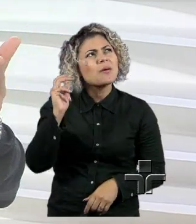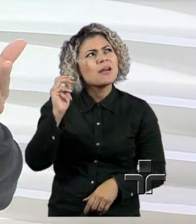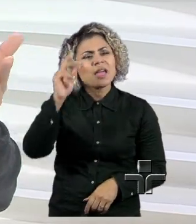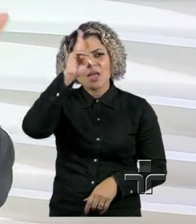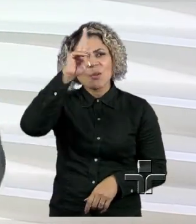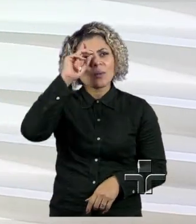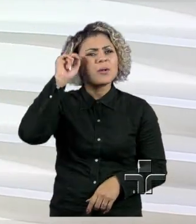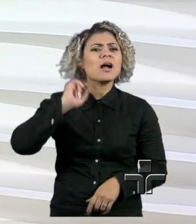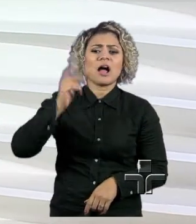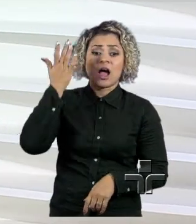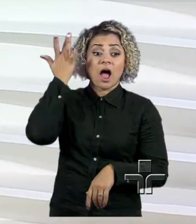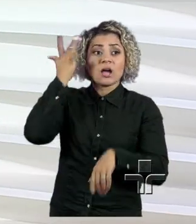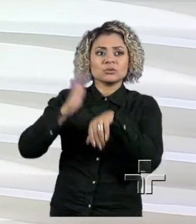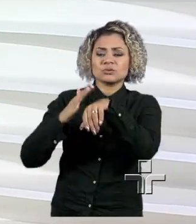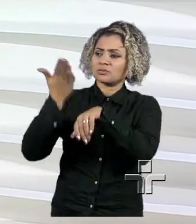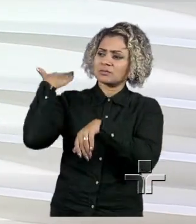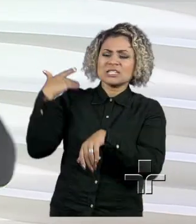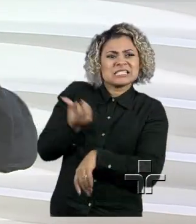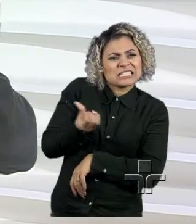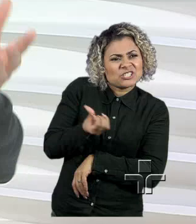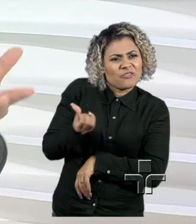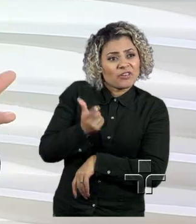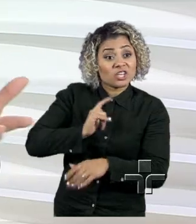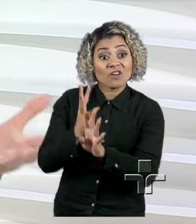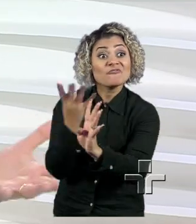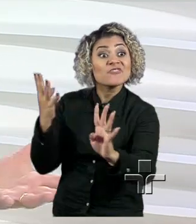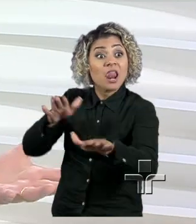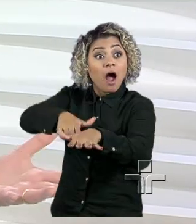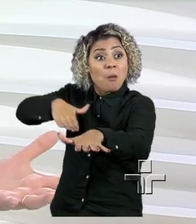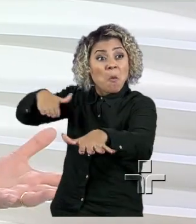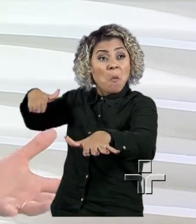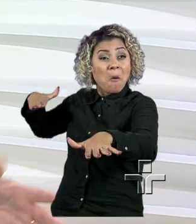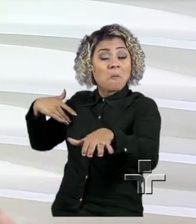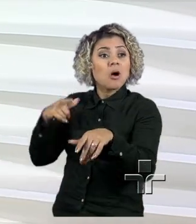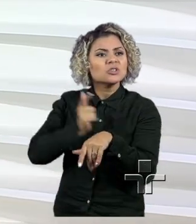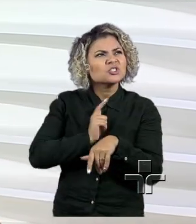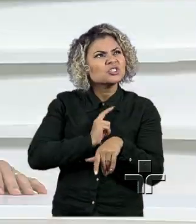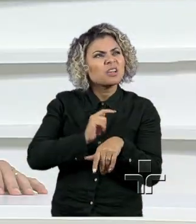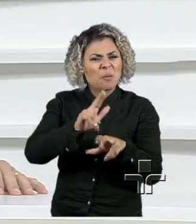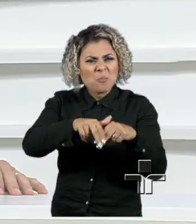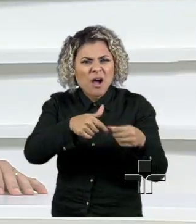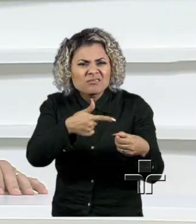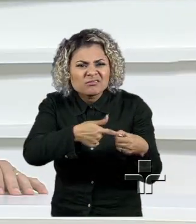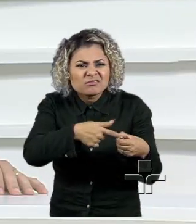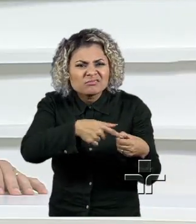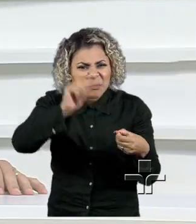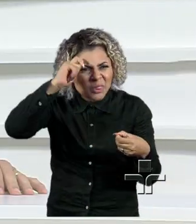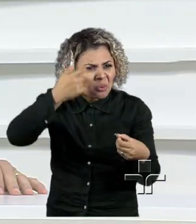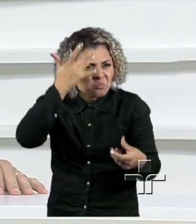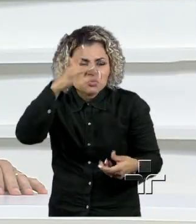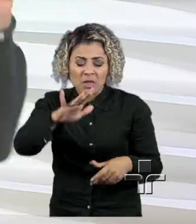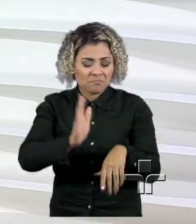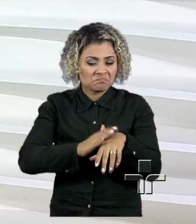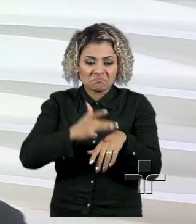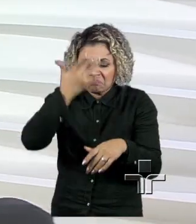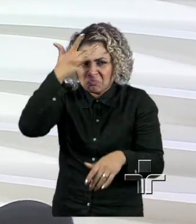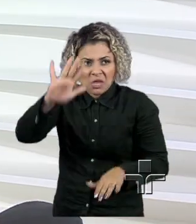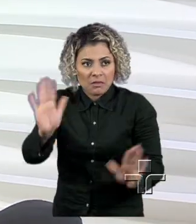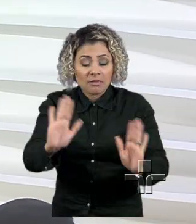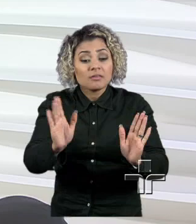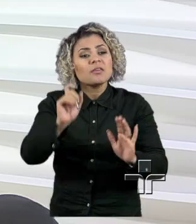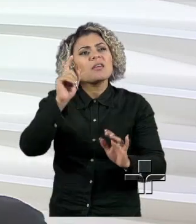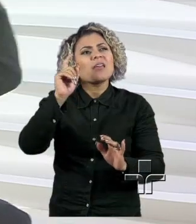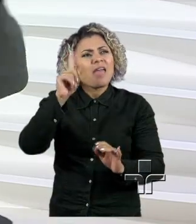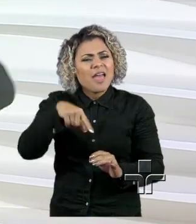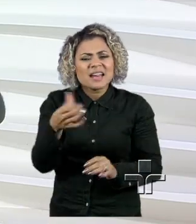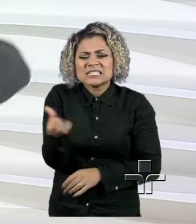questão que começou a fechar o posto no sábado. Eu sei que tinha muita fila na sexta-feira. Crise do petróleo. Eu sei que na sexta-feira, acho que era isso, né?